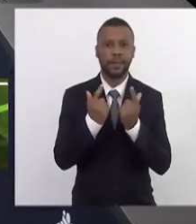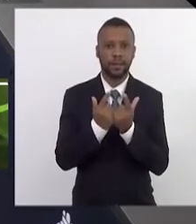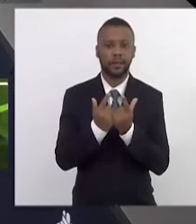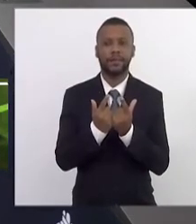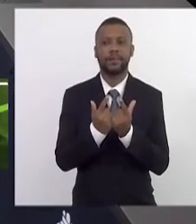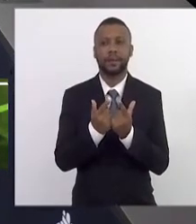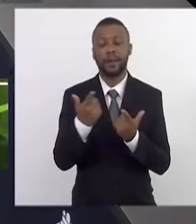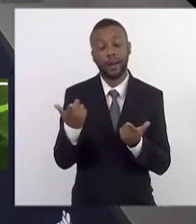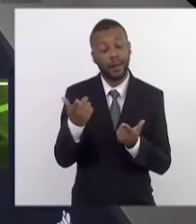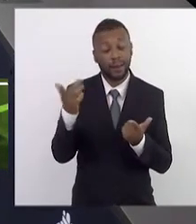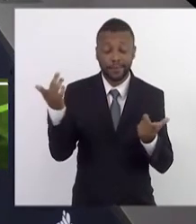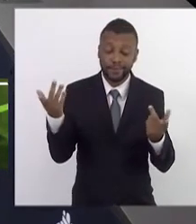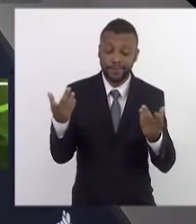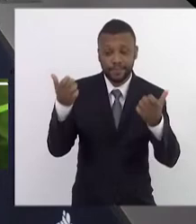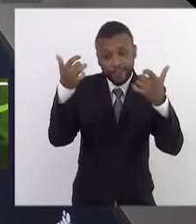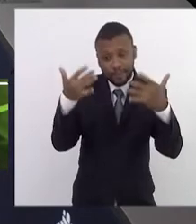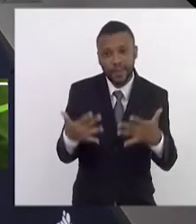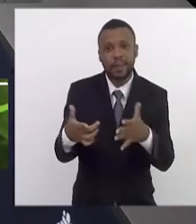do Olimpo